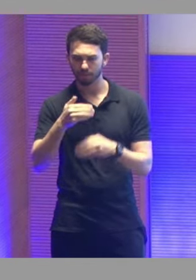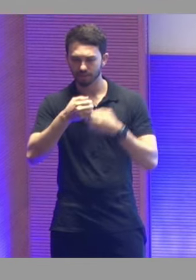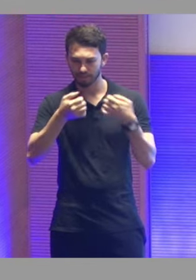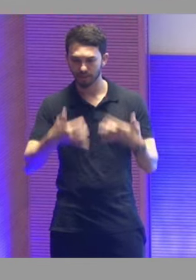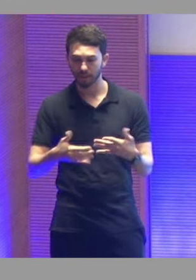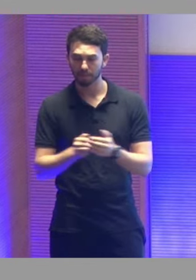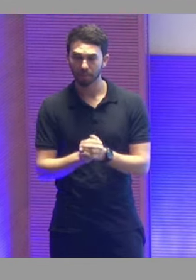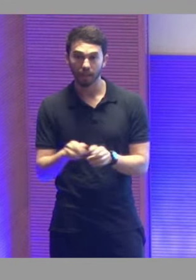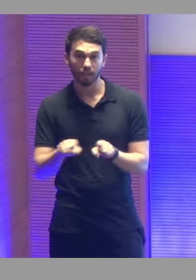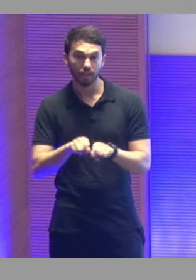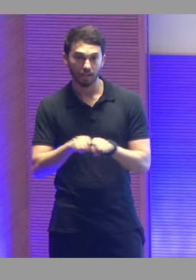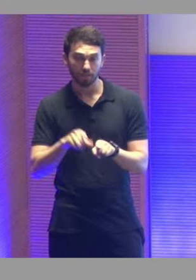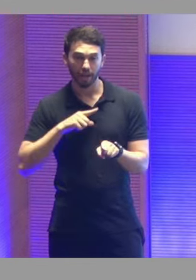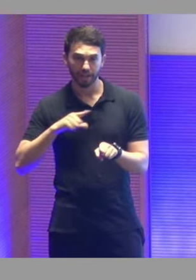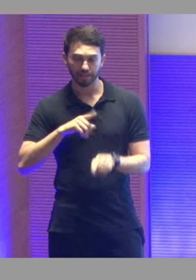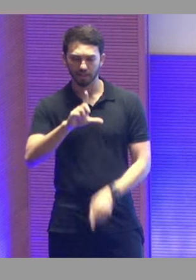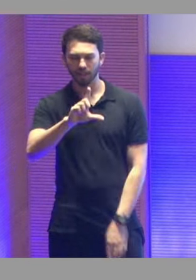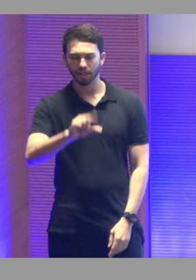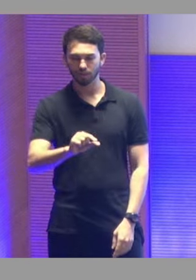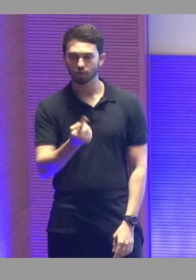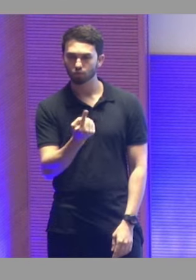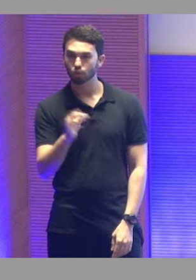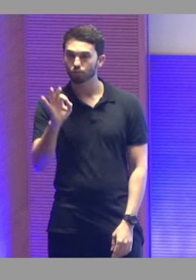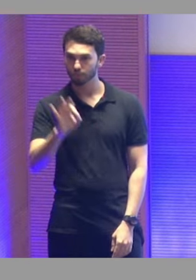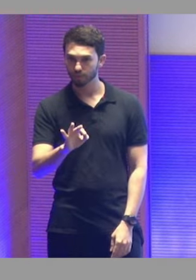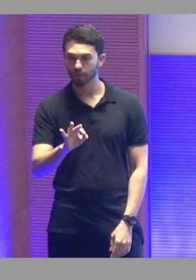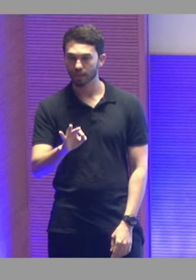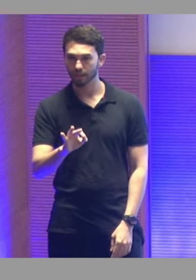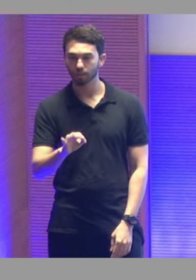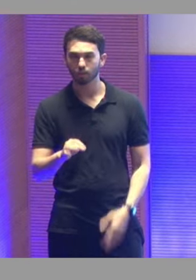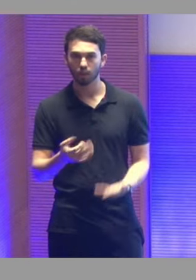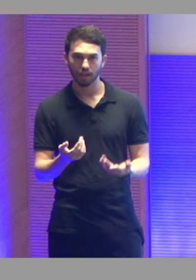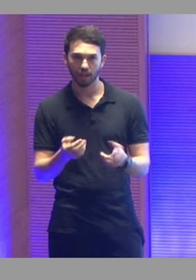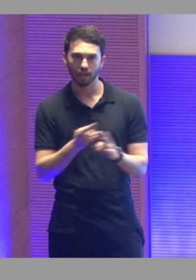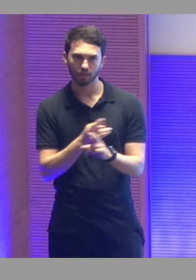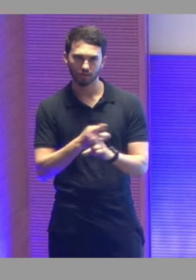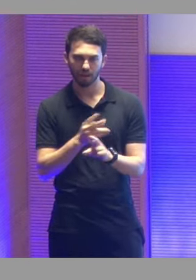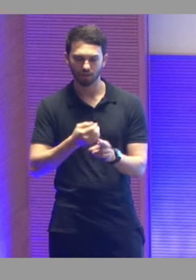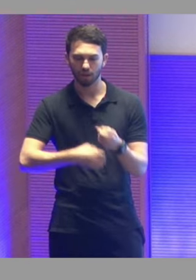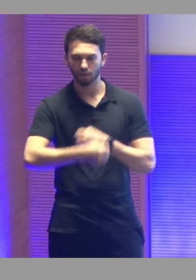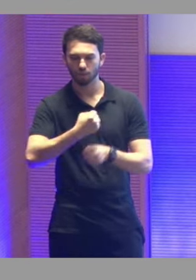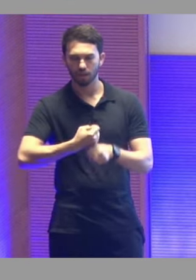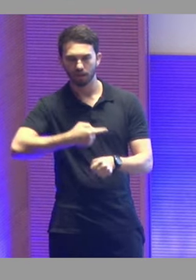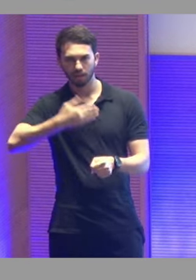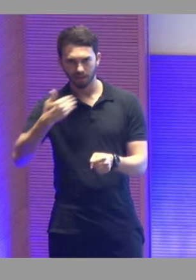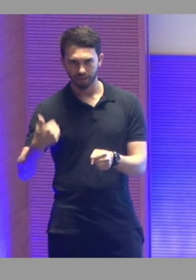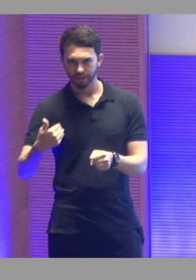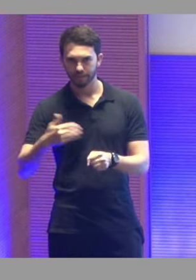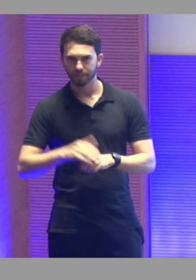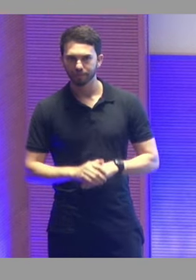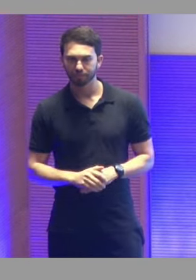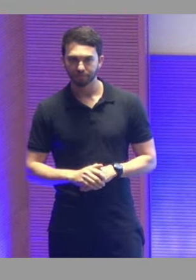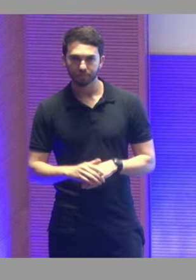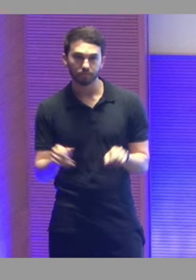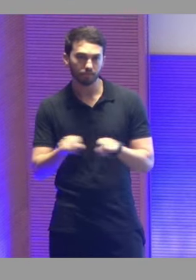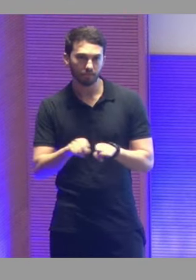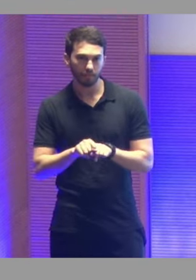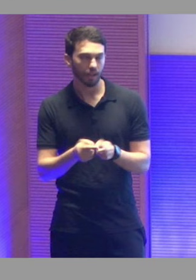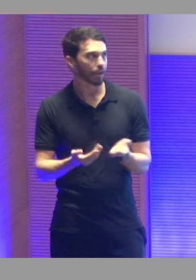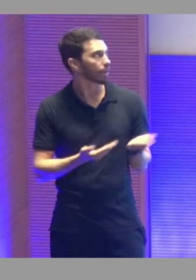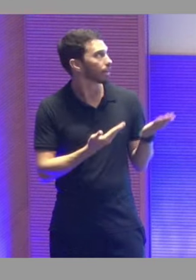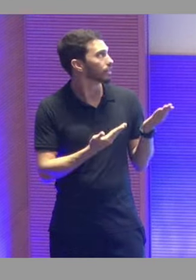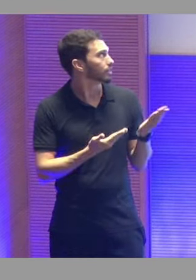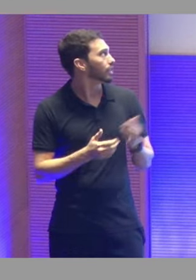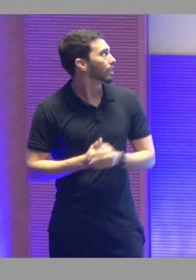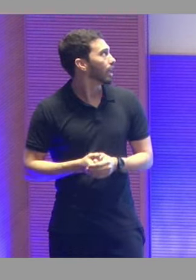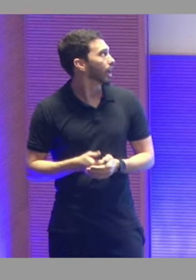destacar que houve uma redução de 1% nas emissões reportadas em relação ao ano anterior e por fim a gente traz aqui para vocês